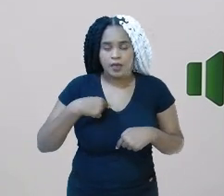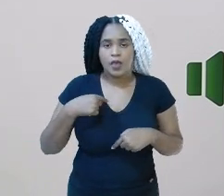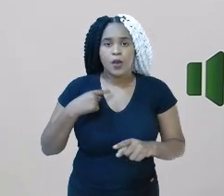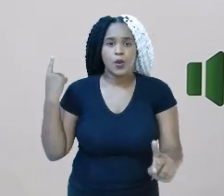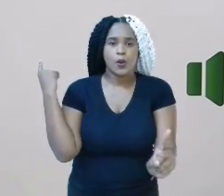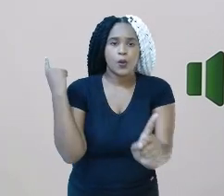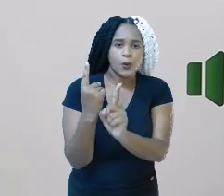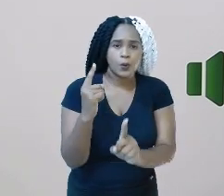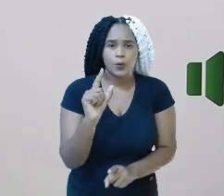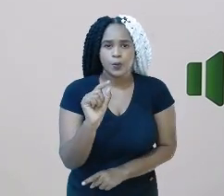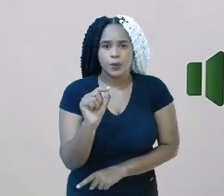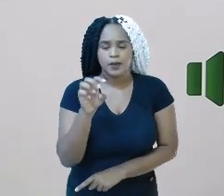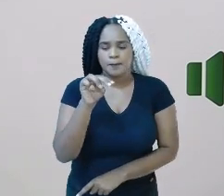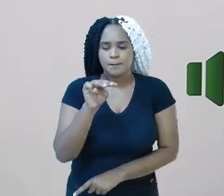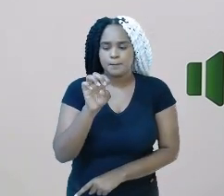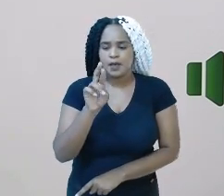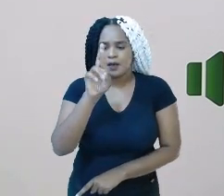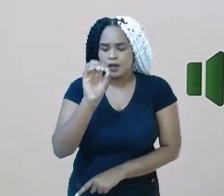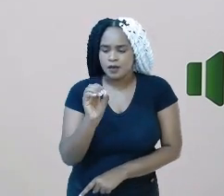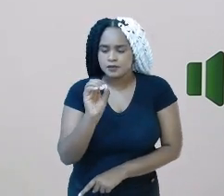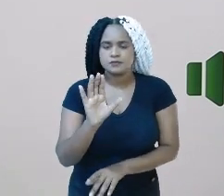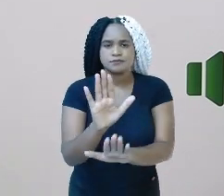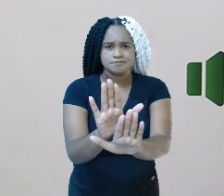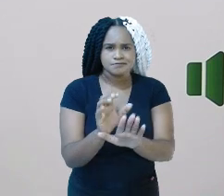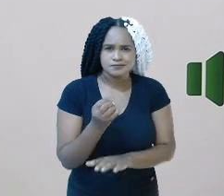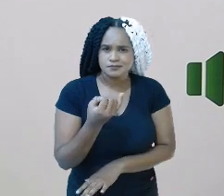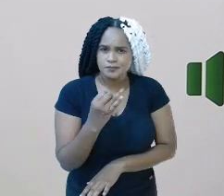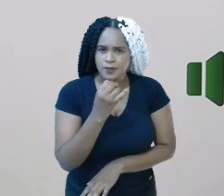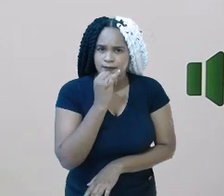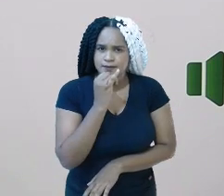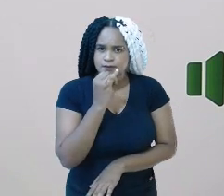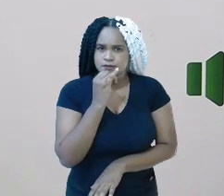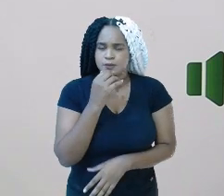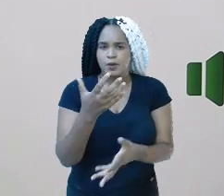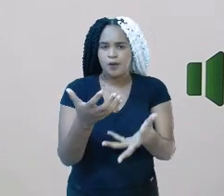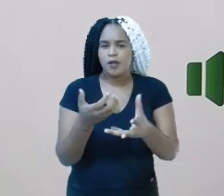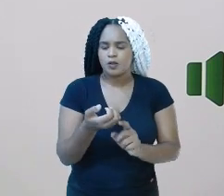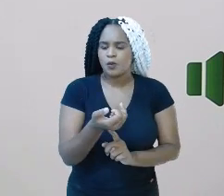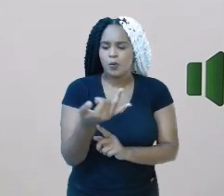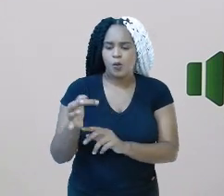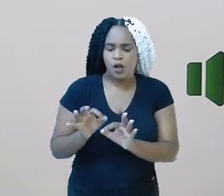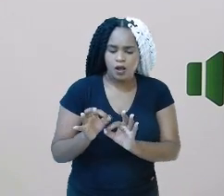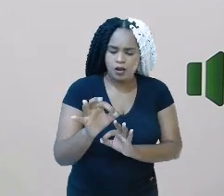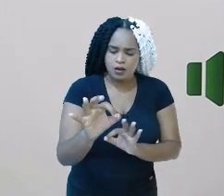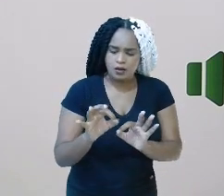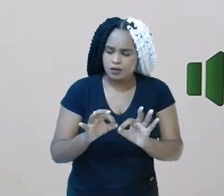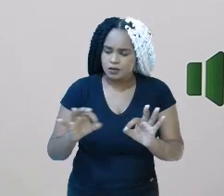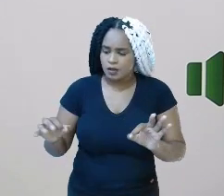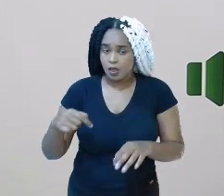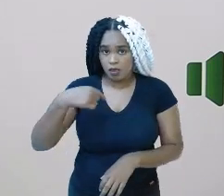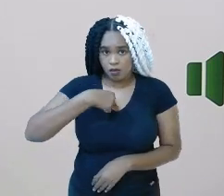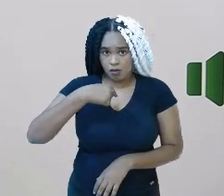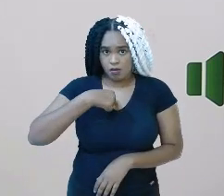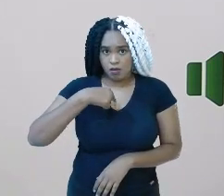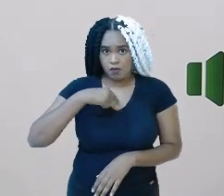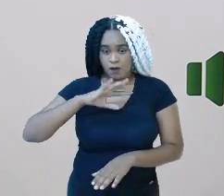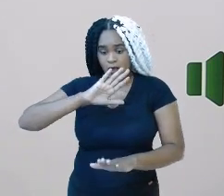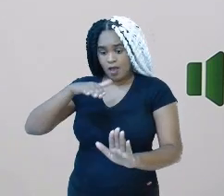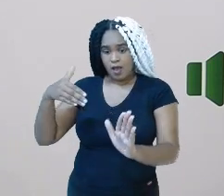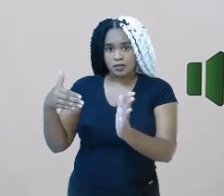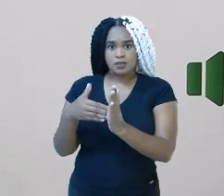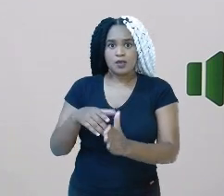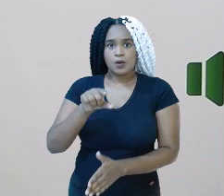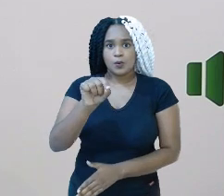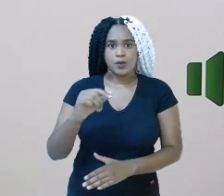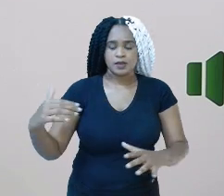uma medida em metro. Mas, se eu quiser definir a distância de onde eu estou até